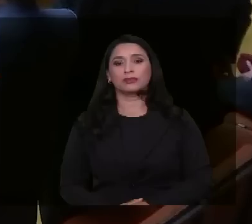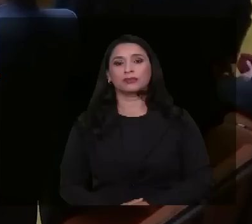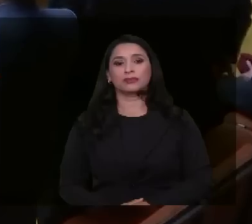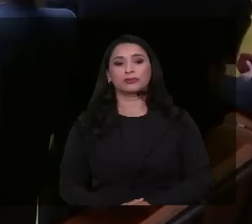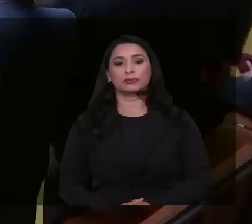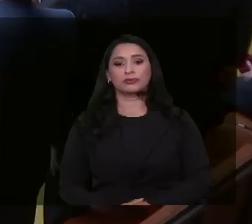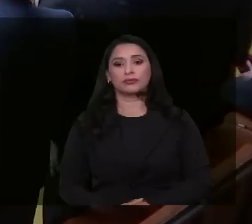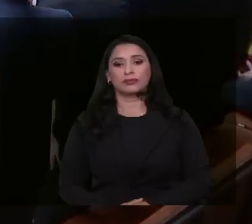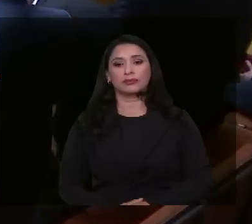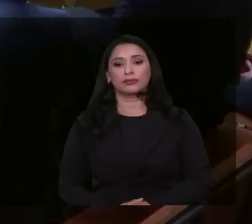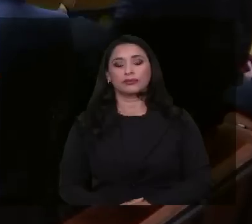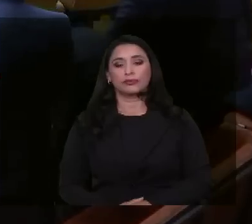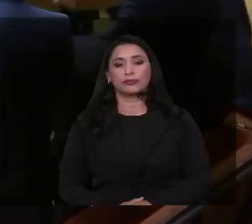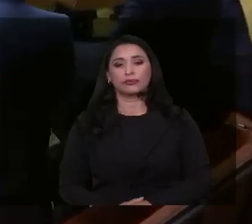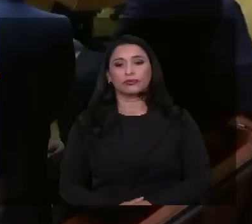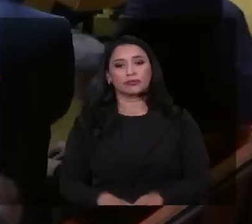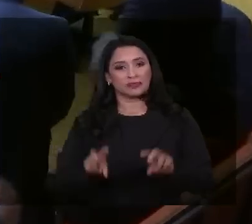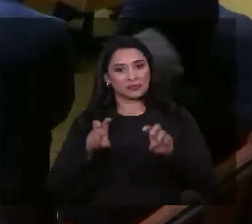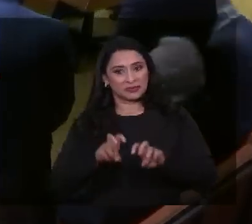Podemos sentar.